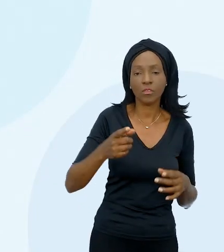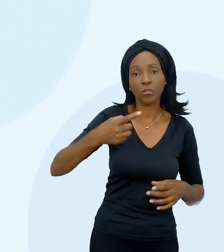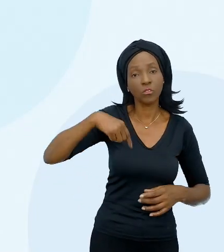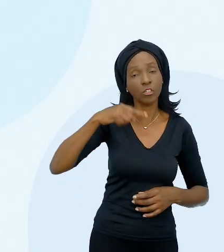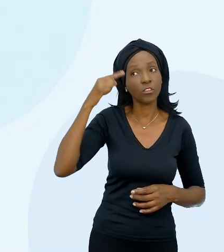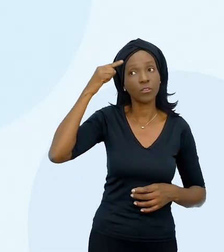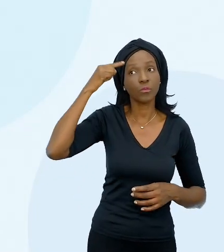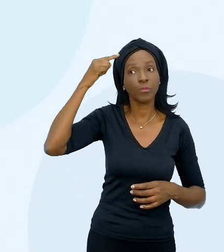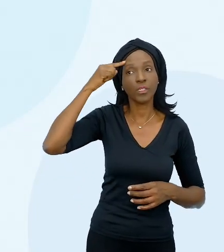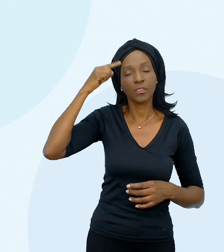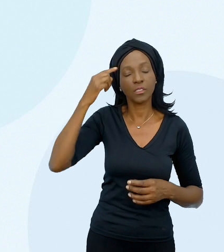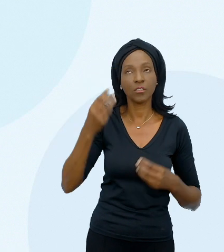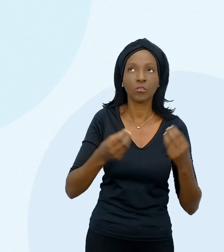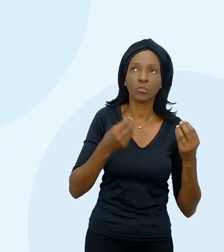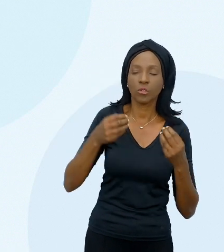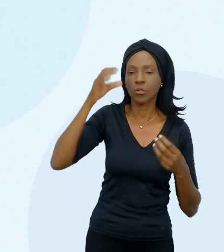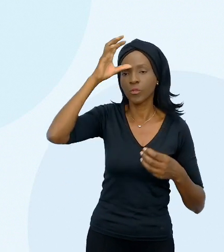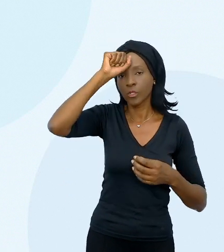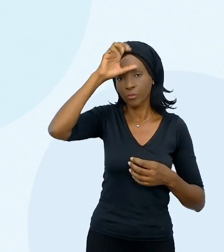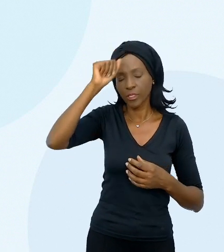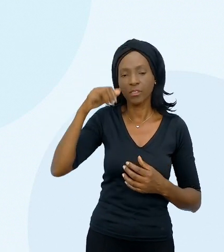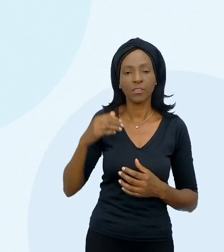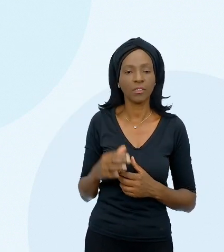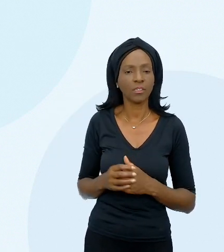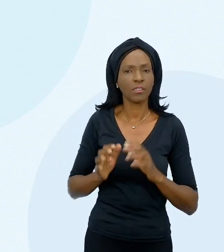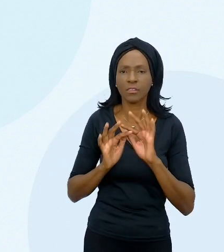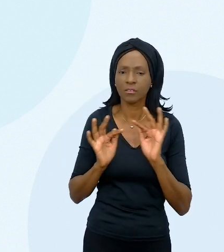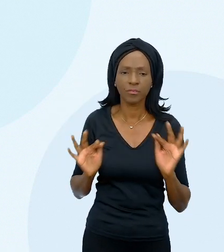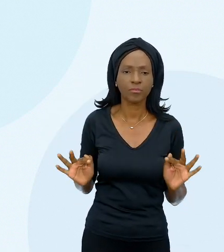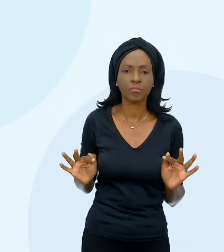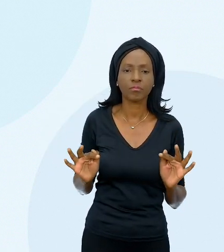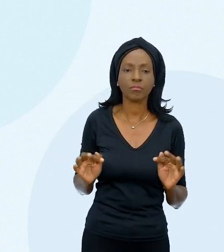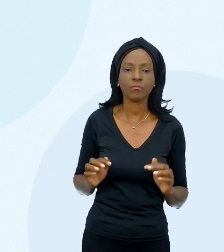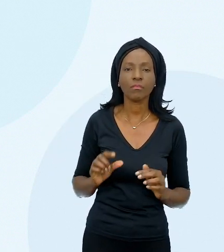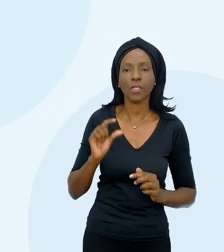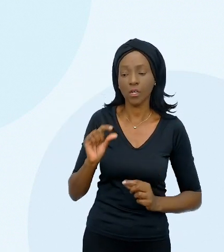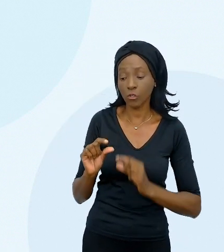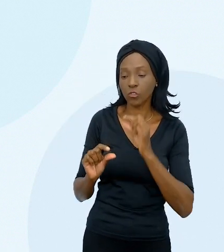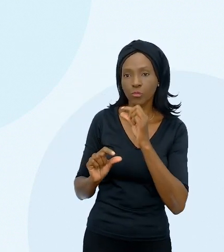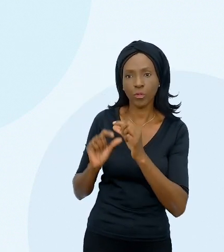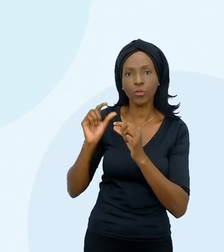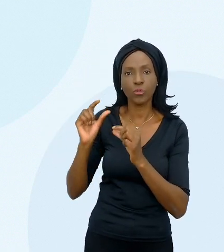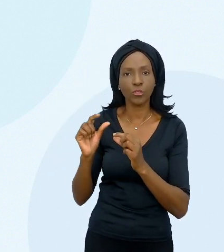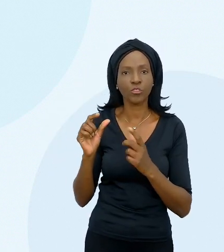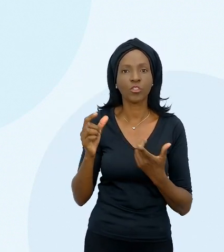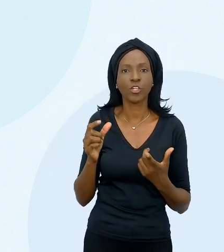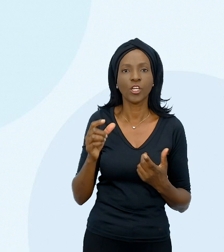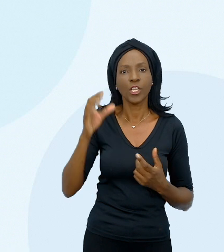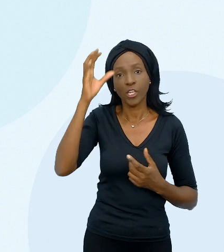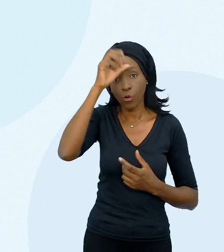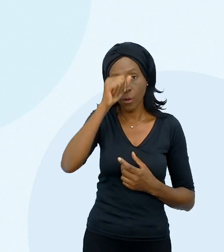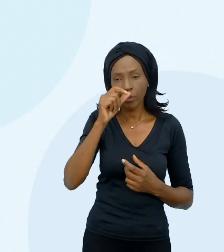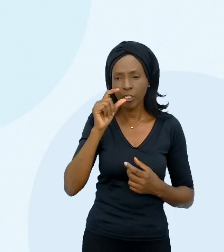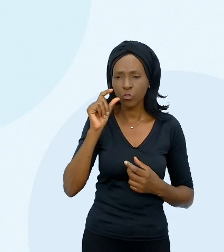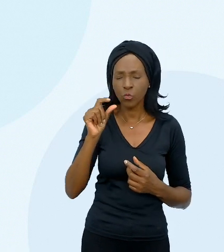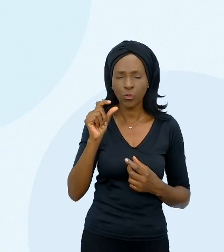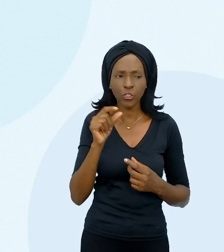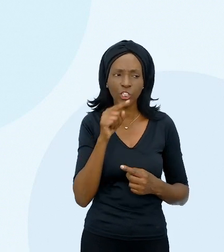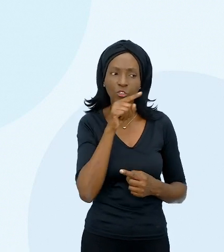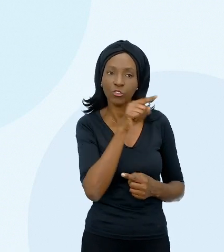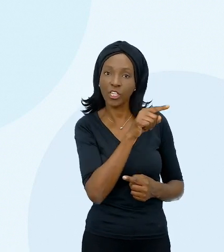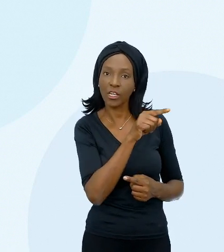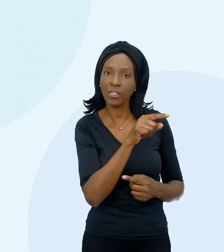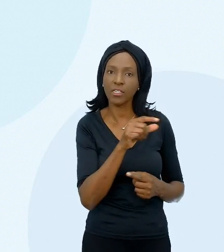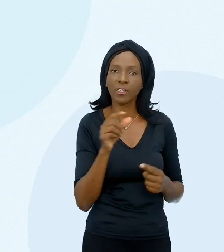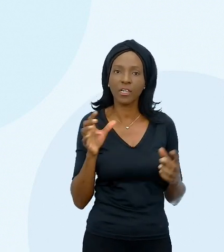aprendizagem mesmo, para utilizar aqui um termo bem didático e simples. À medida que eu aprendo com um outro, eu vou somando, que é o que